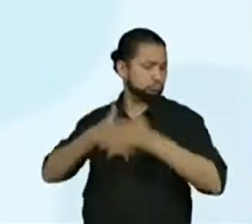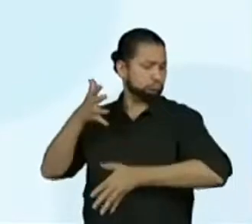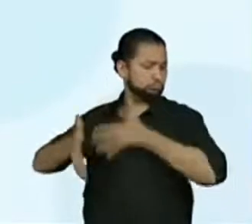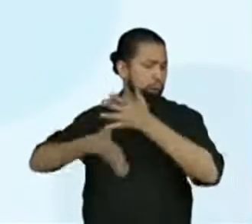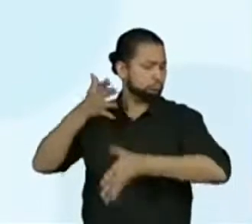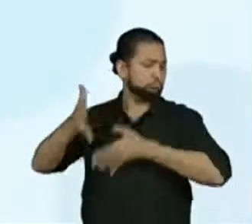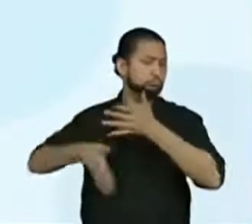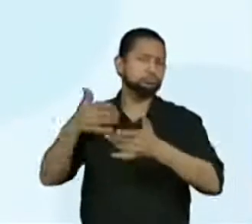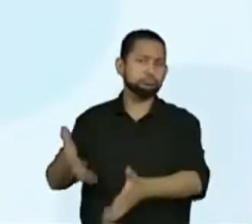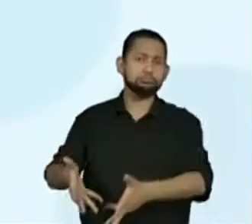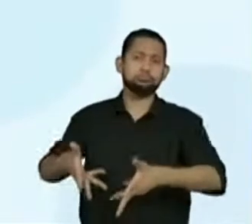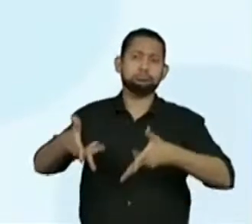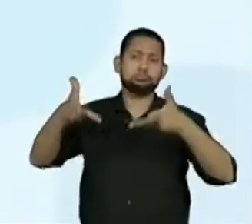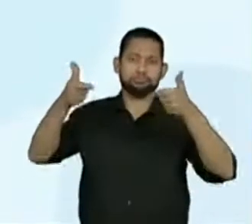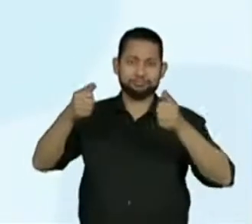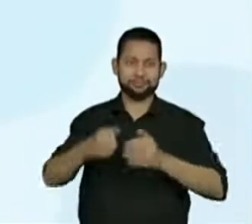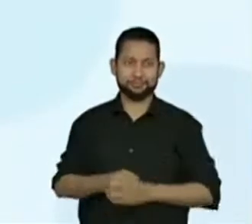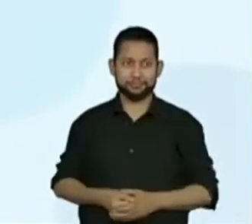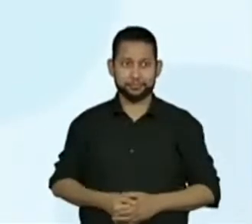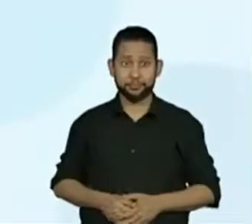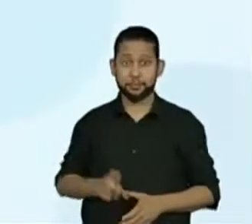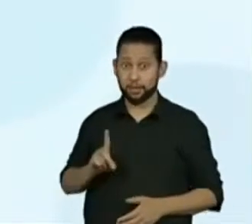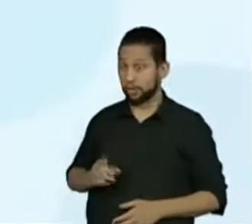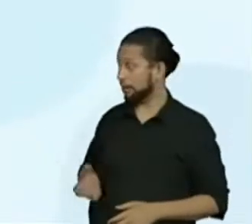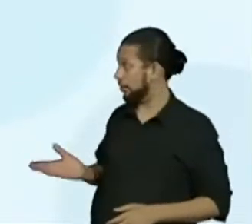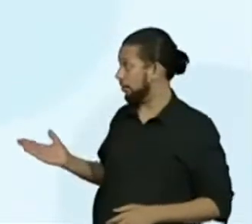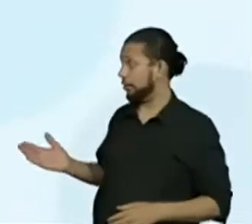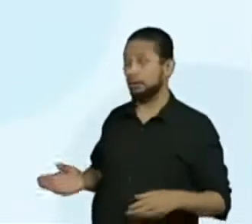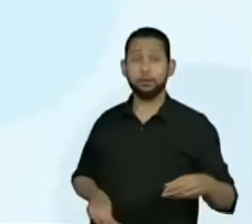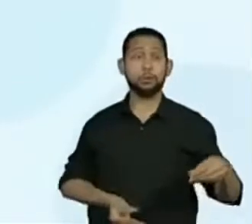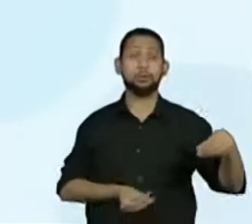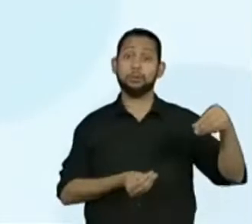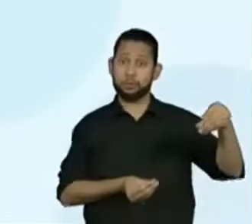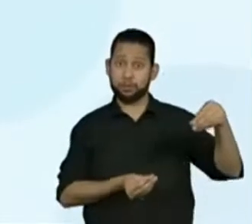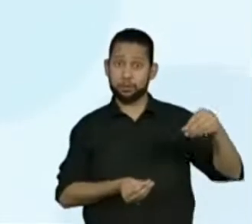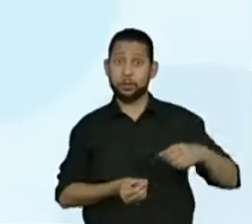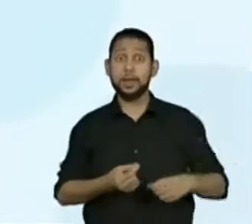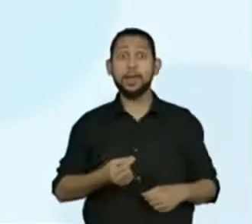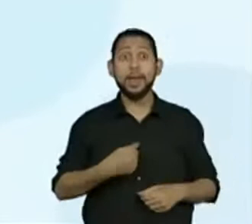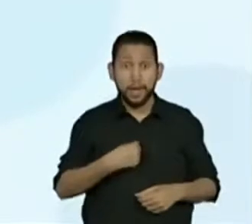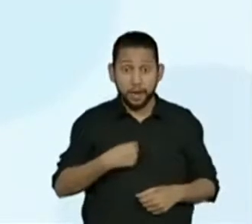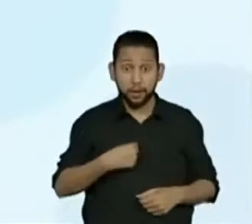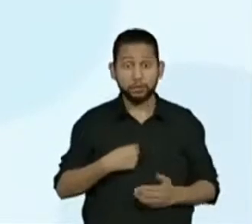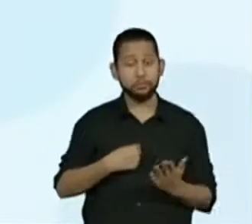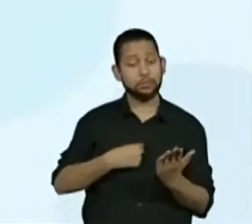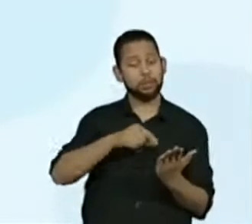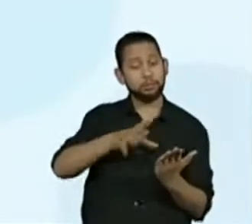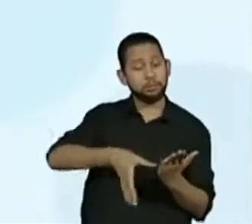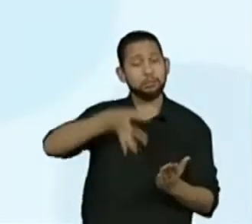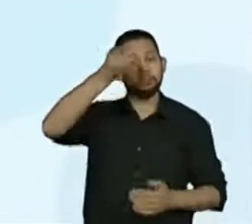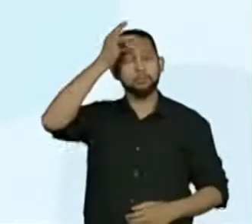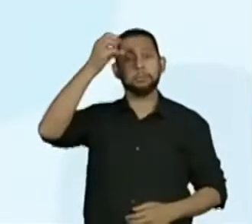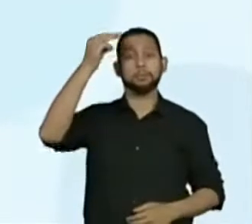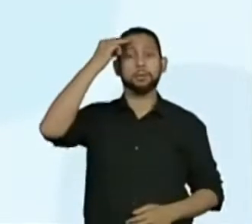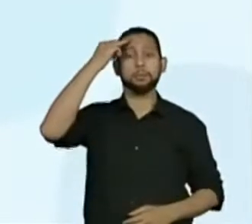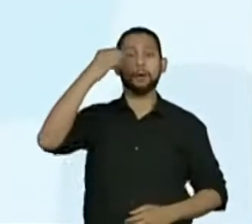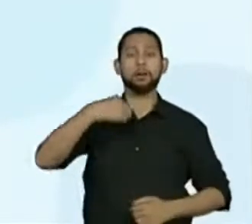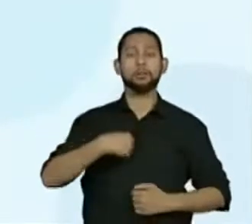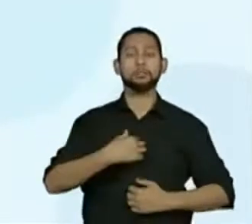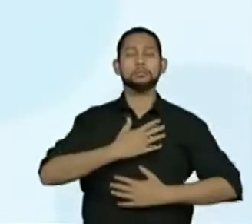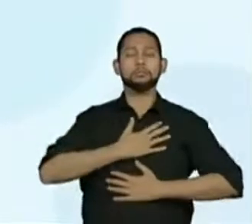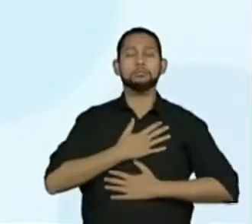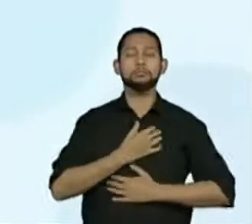mãos a letra de A declamação quando o participante recita o poema de memória